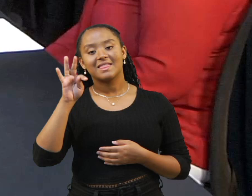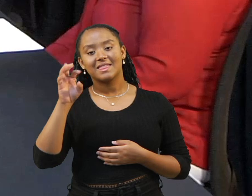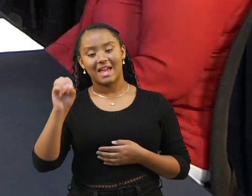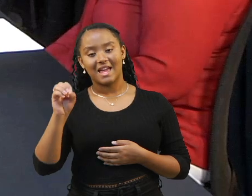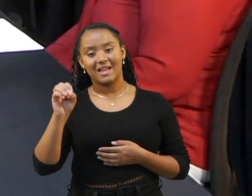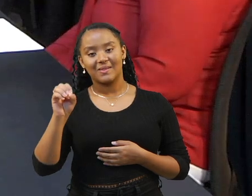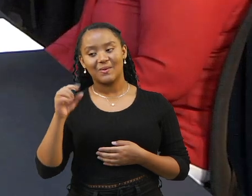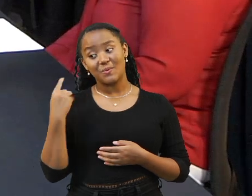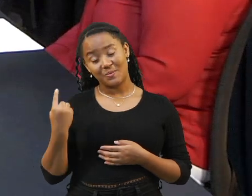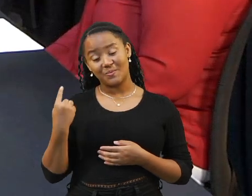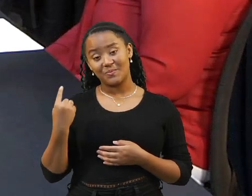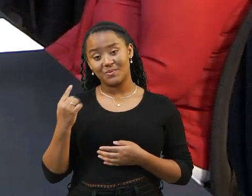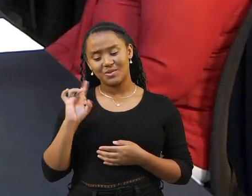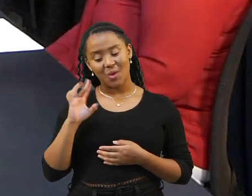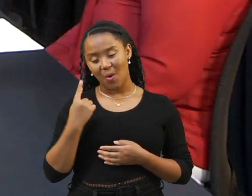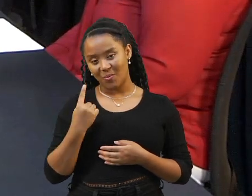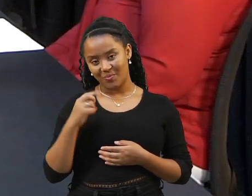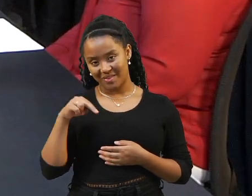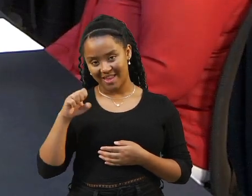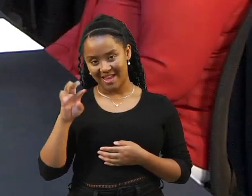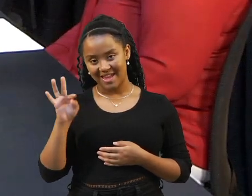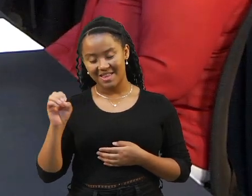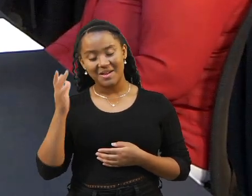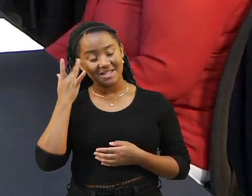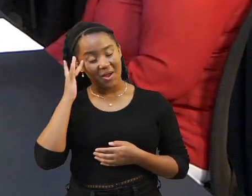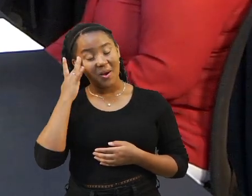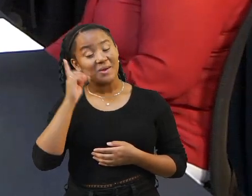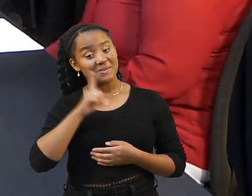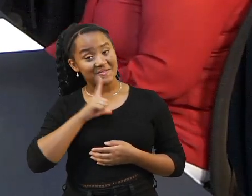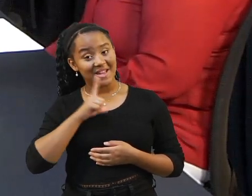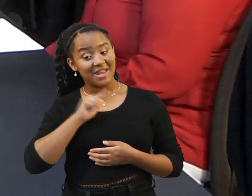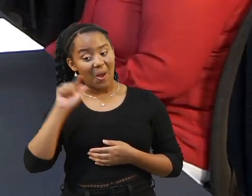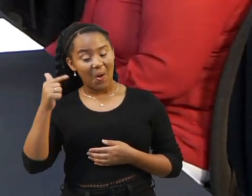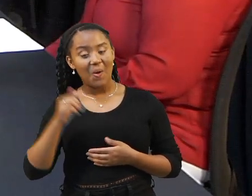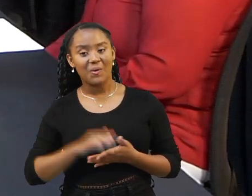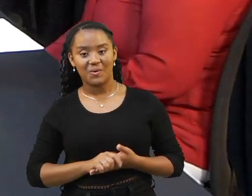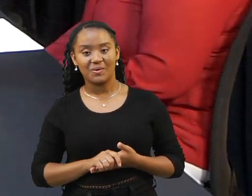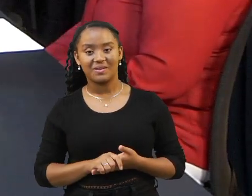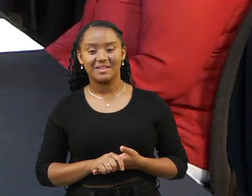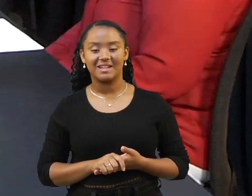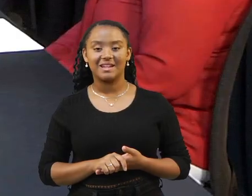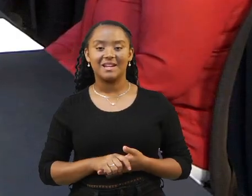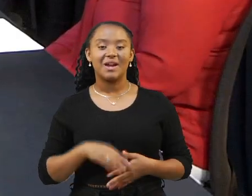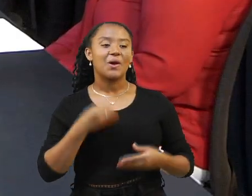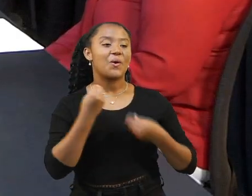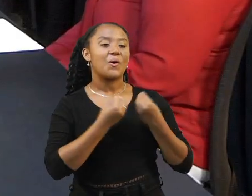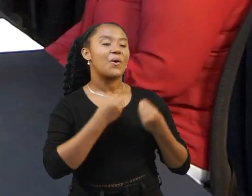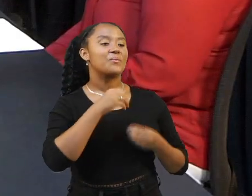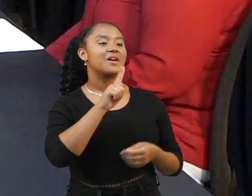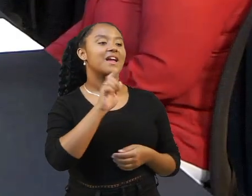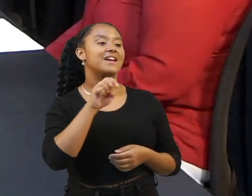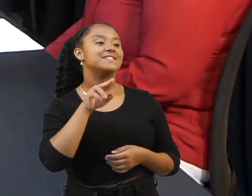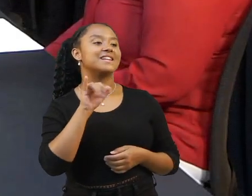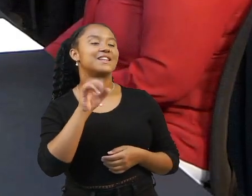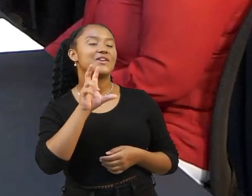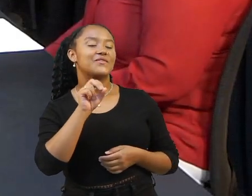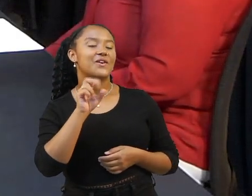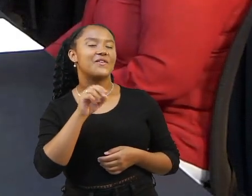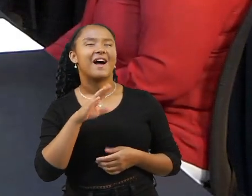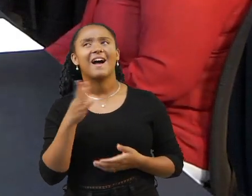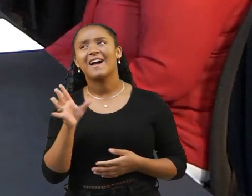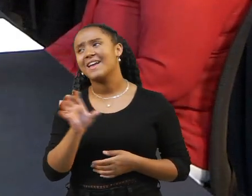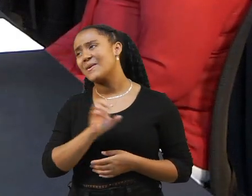1. Mas eu acho que vai sair mais um aí. Estou esperando. Como que é a Geni vovó? Eu sou